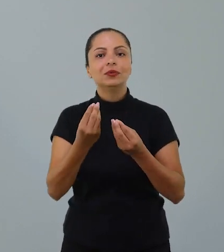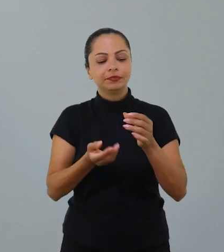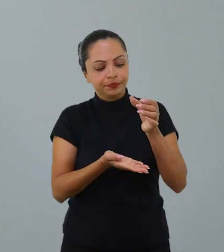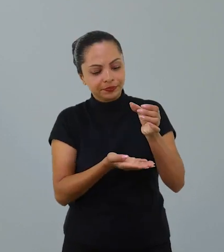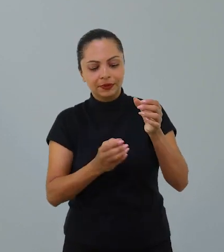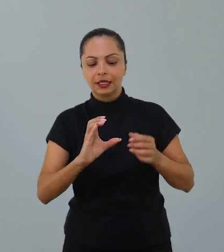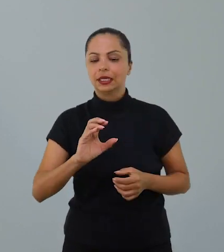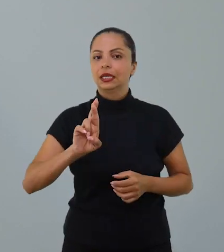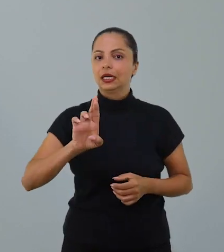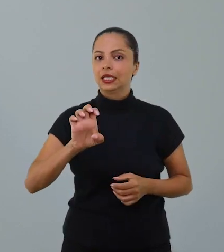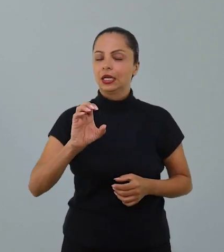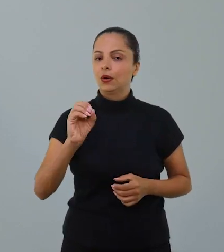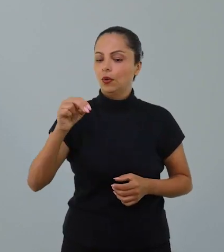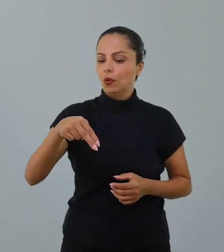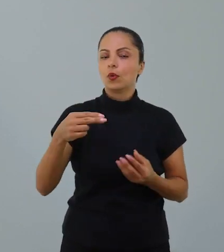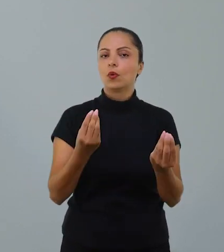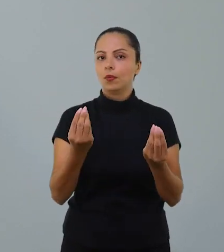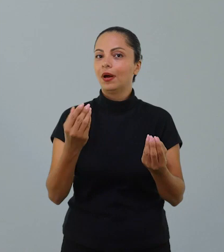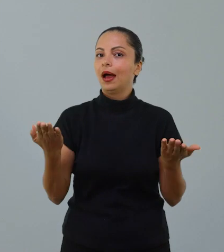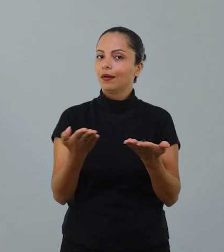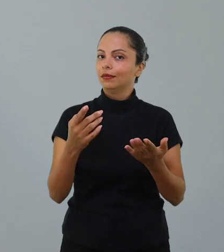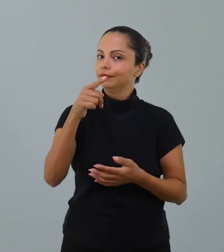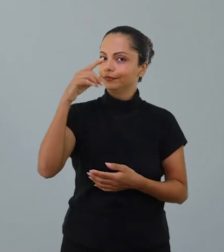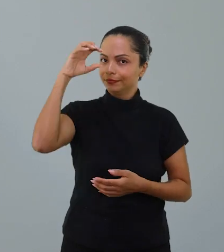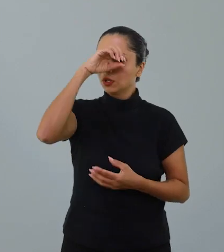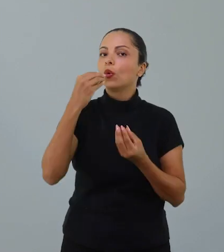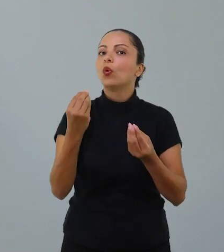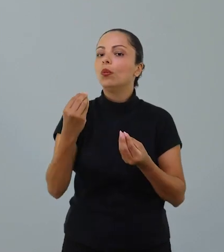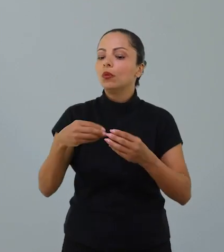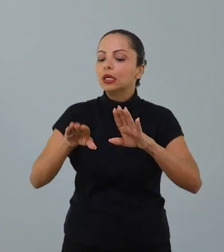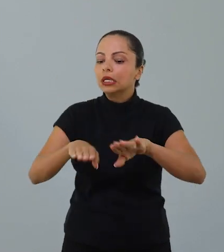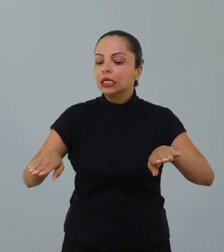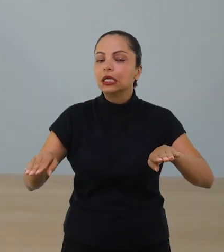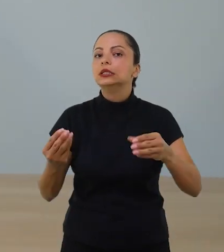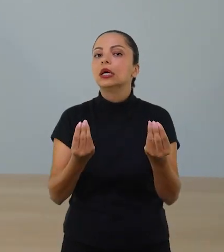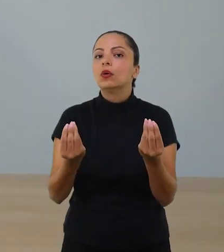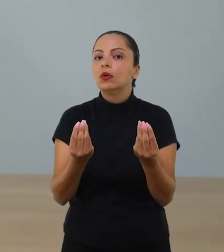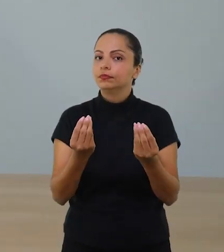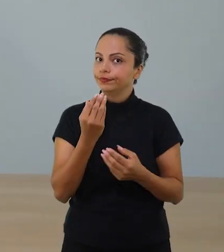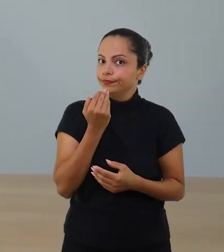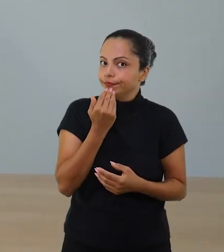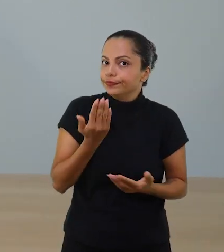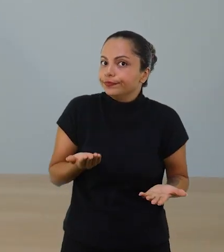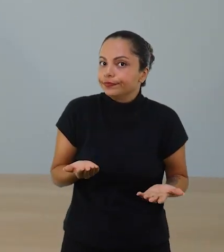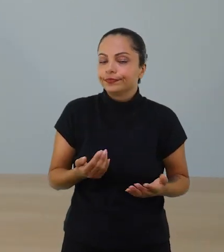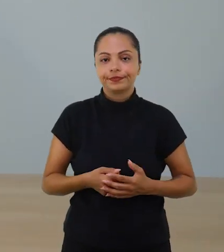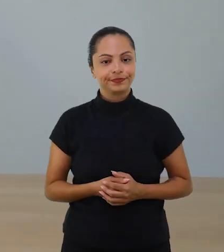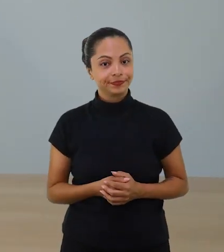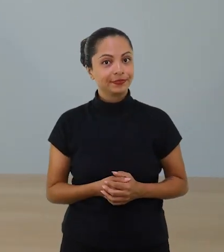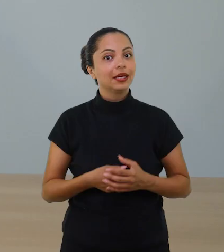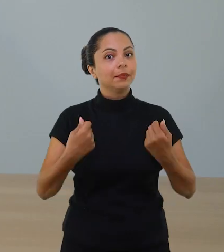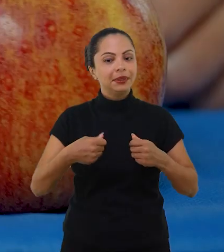Creon, vamos conversar sobre como preparar os grânulos para administrar para a criança. Os grânulos devem ser